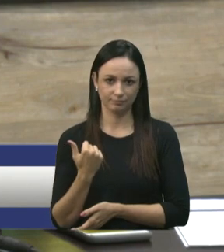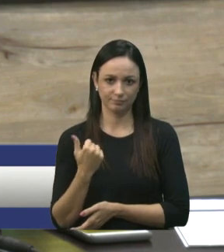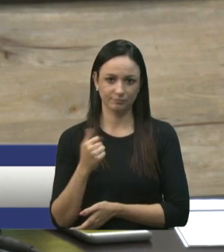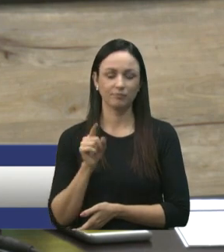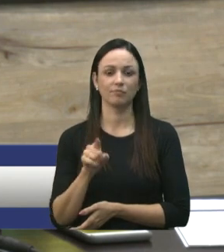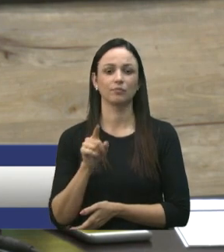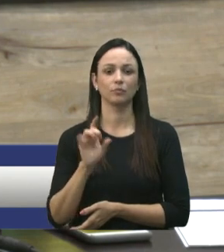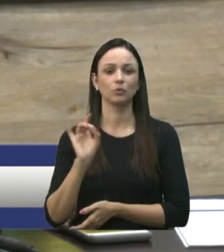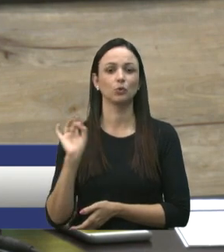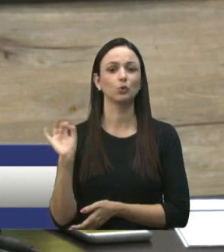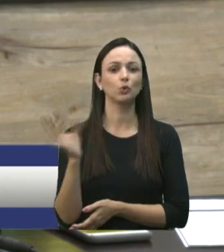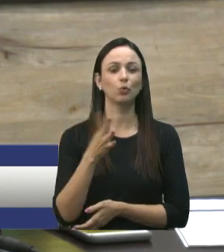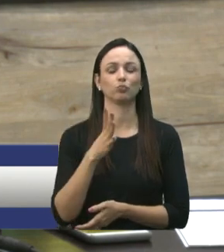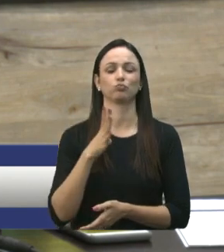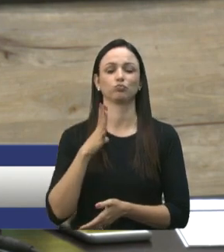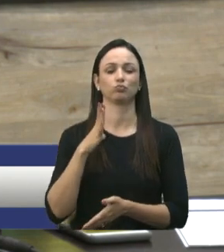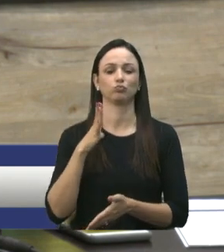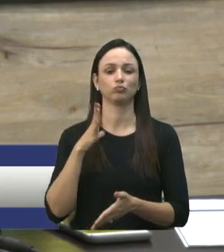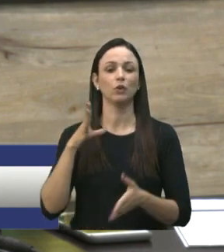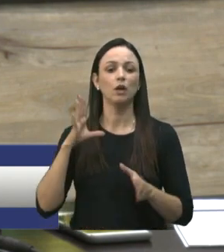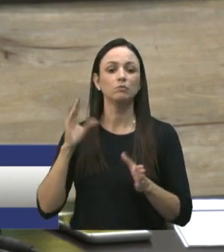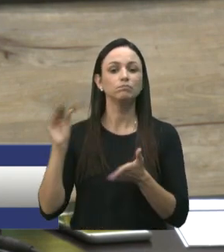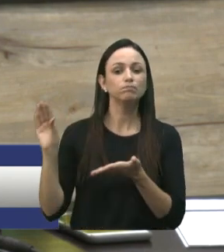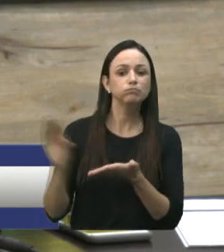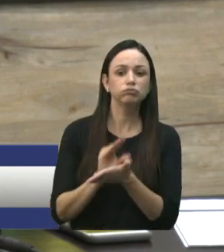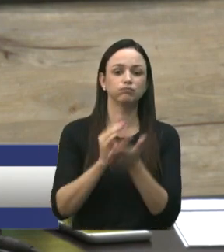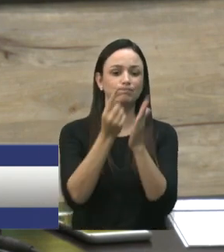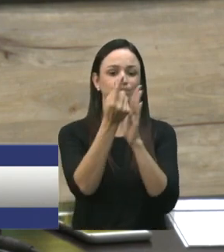o impacto orçamentário, toda a análise